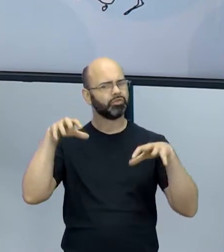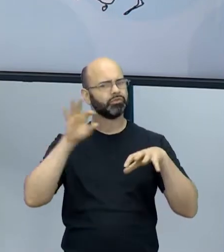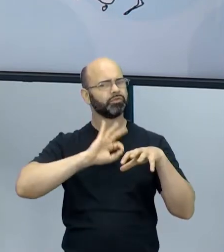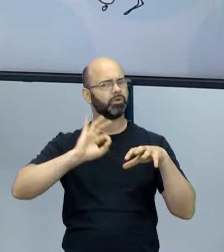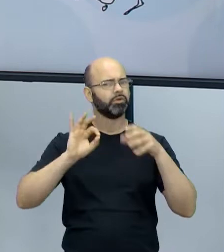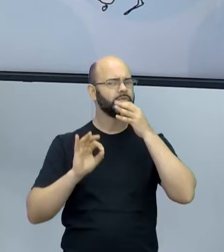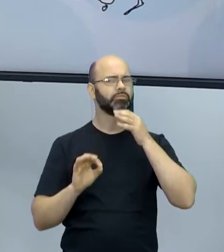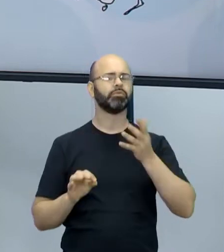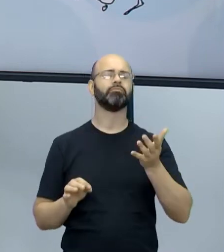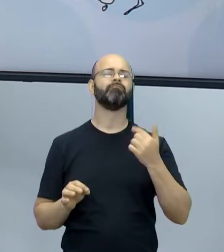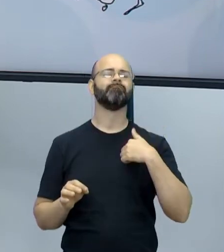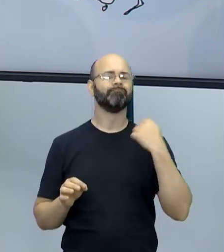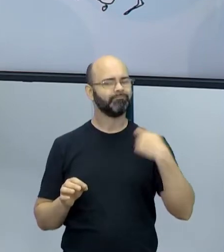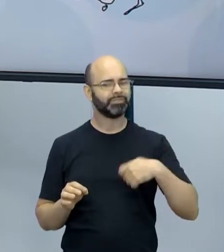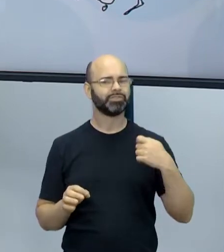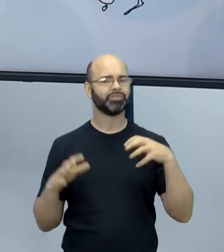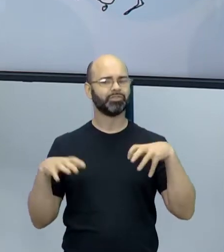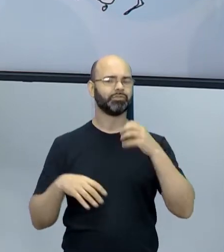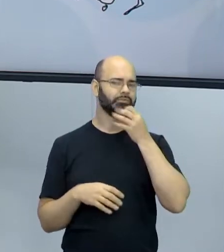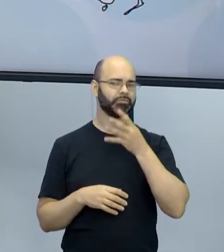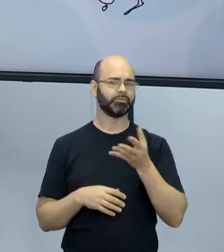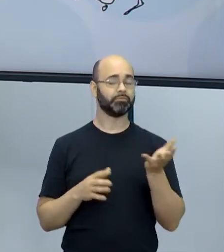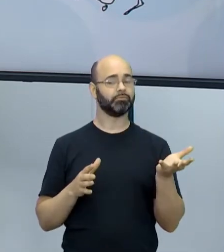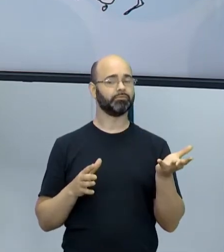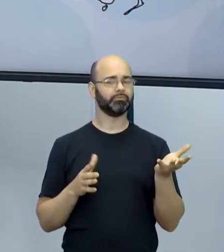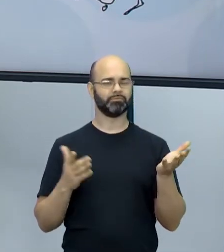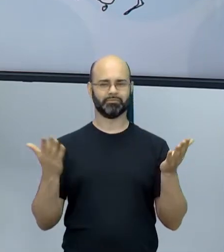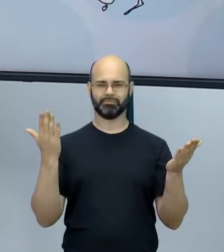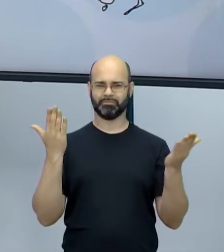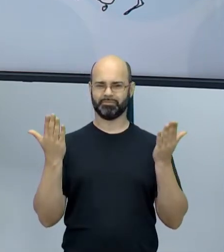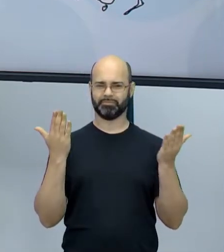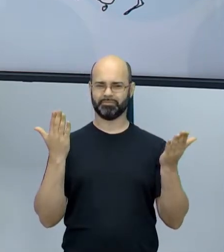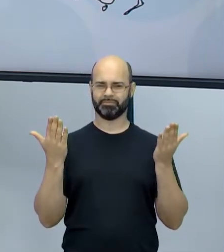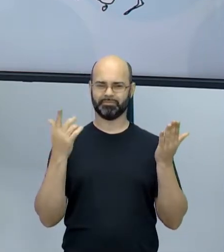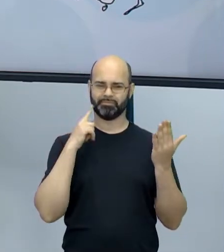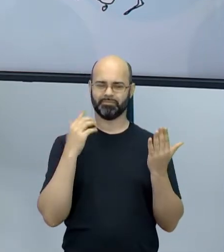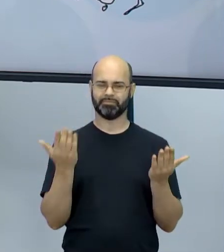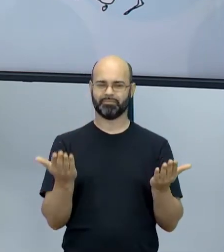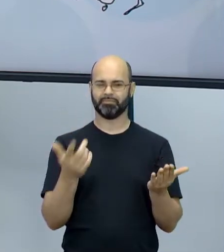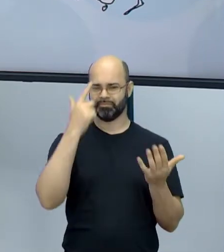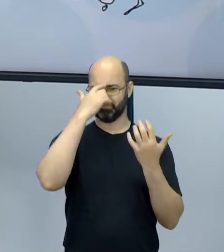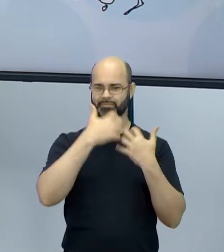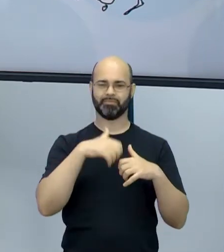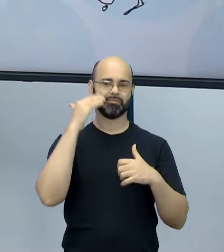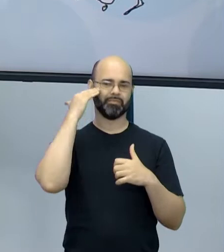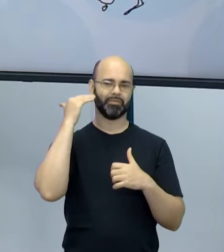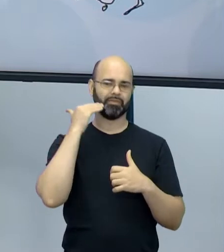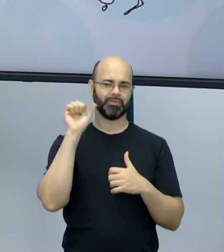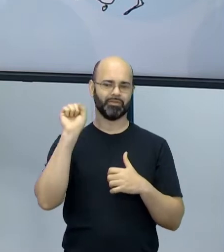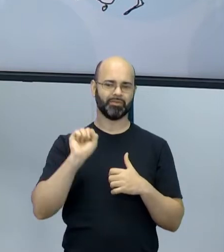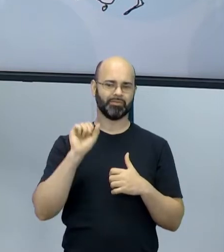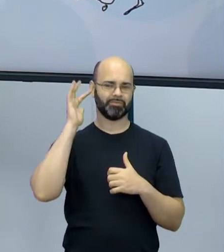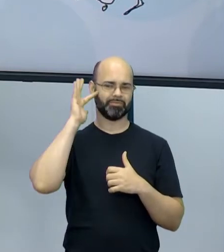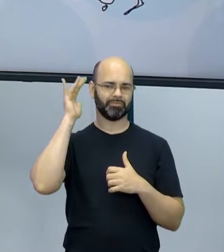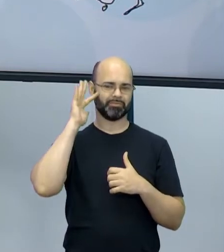mãe precisava dessa chuva. Aí você pensa, puxa vida, olha a reflexão que vem lá do cinema coreano.